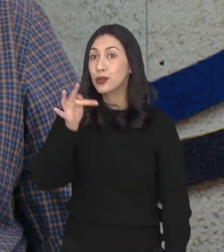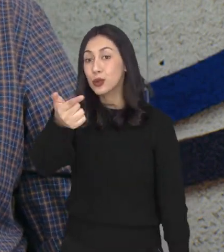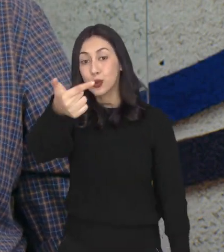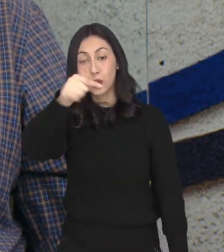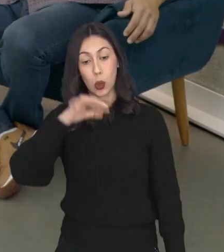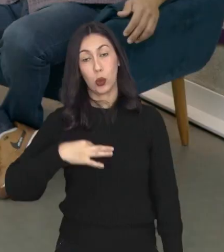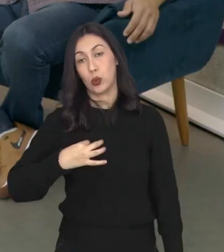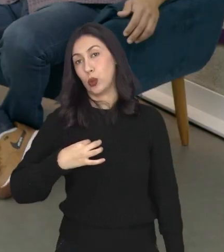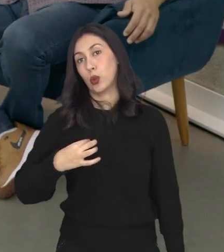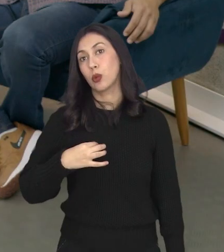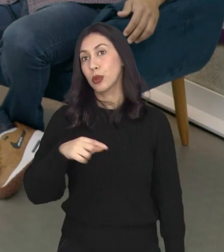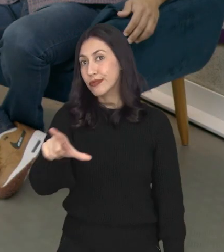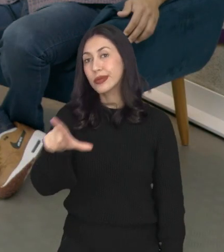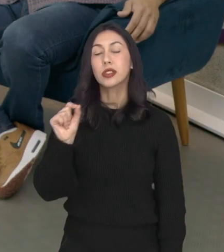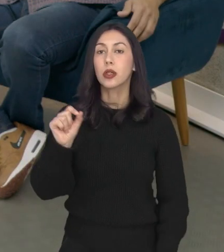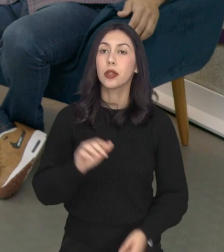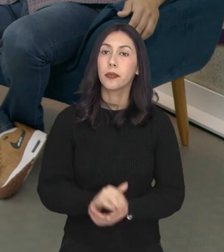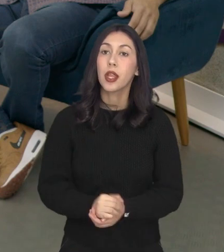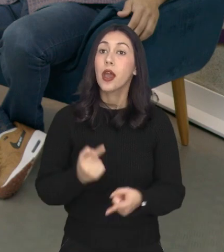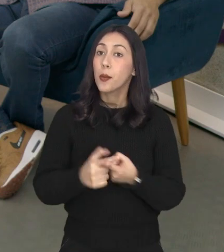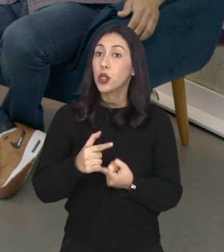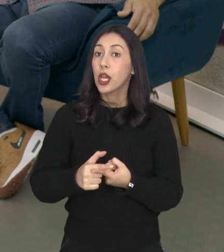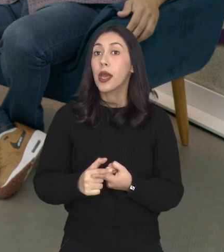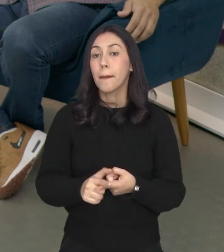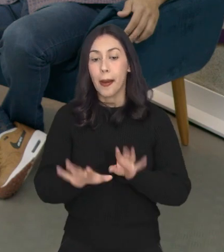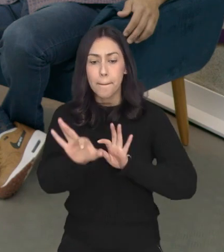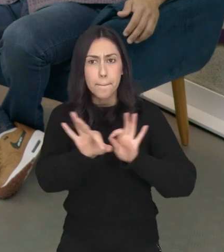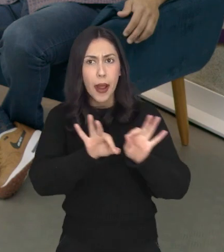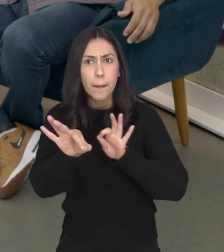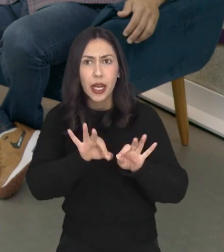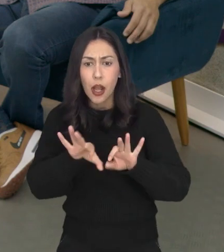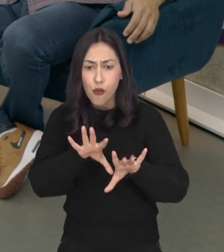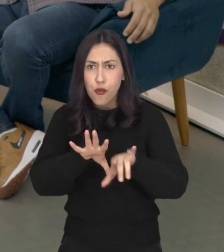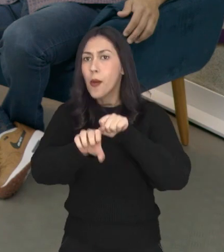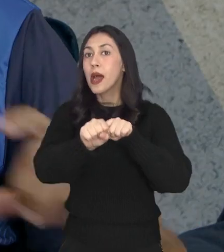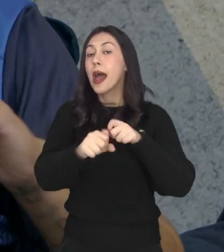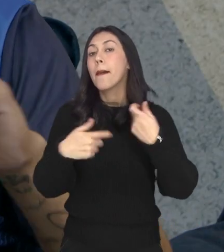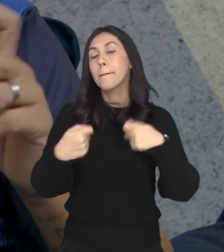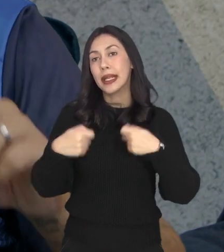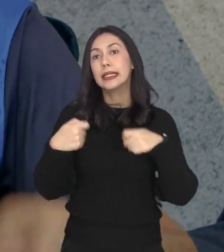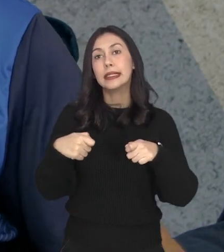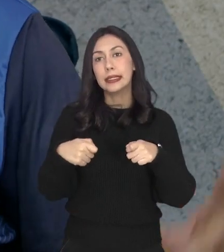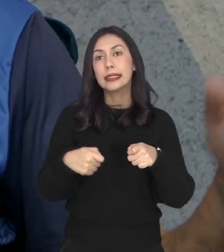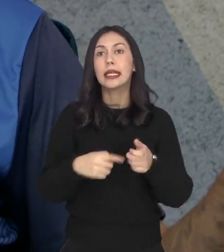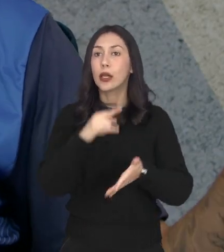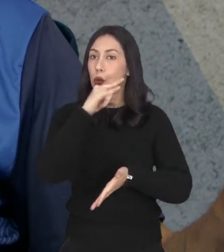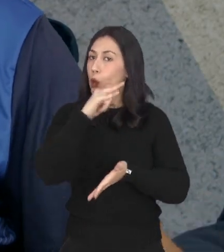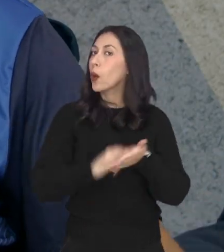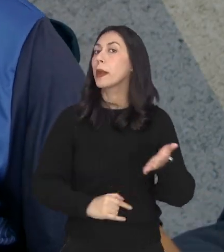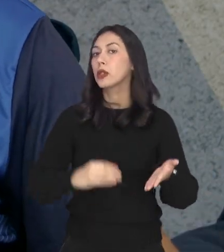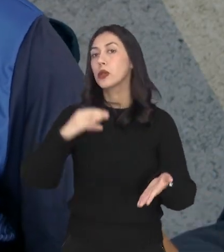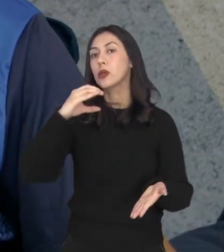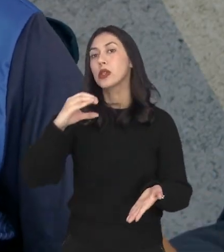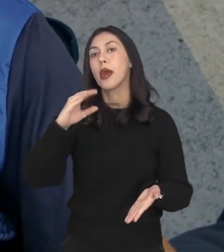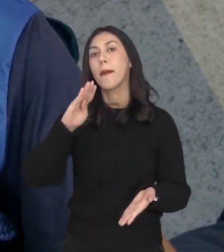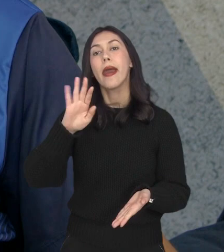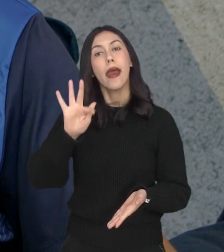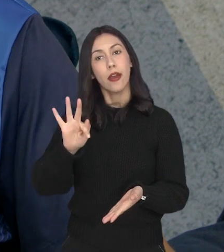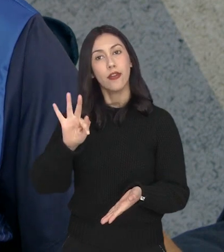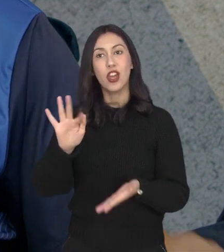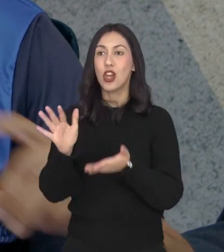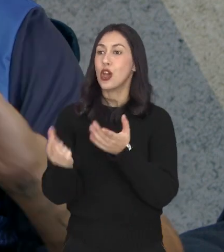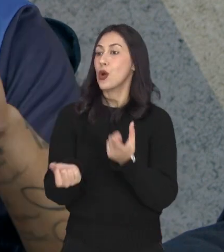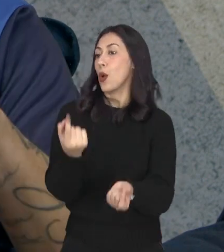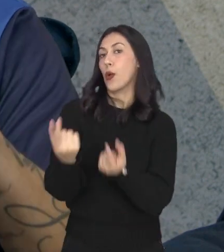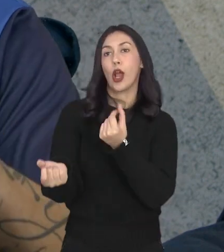na verdade, né, Charles? O Charles sabe melhor que eu. Para ser um clube formador, tem que ter o crachazinho CBF, né? Sim, tem que ter. Clube